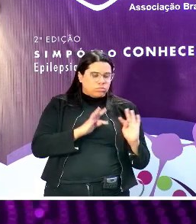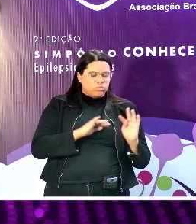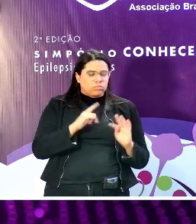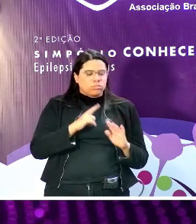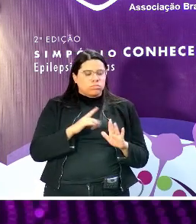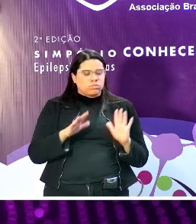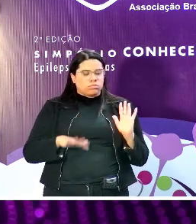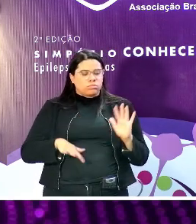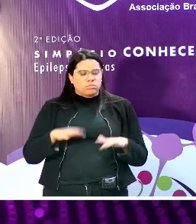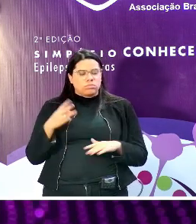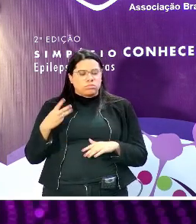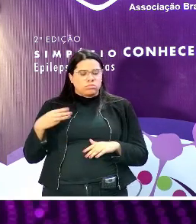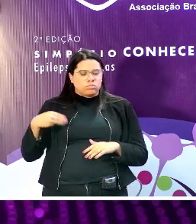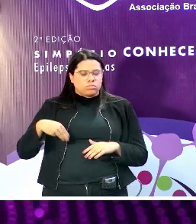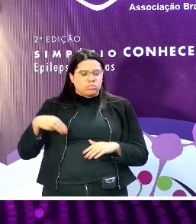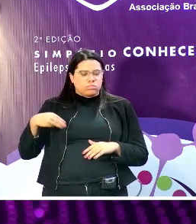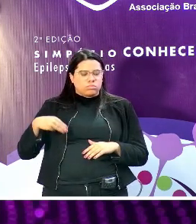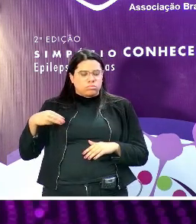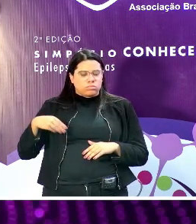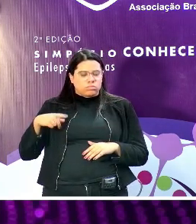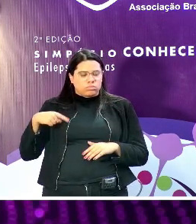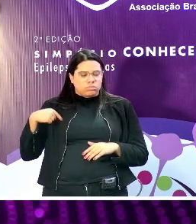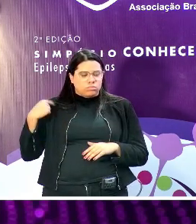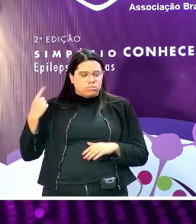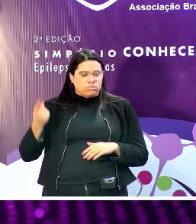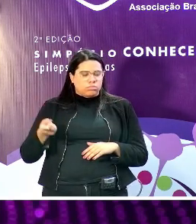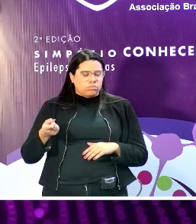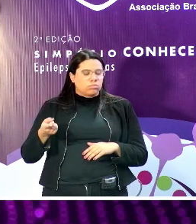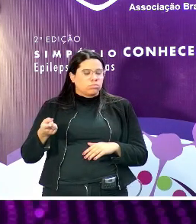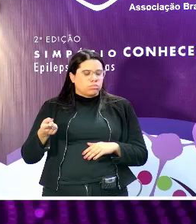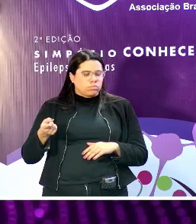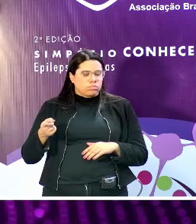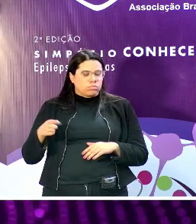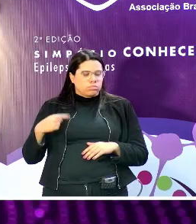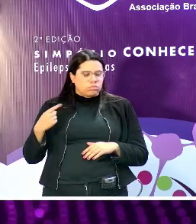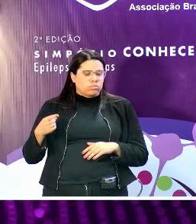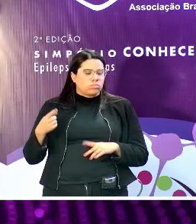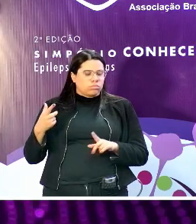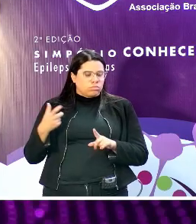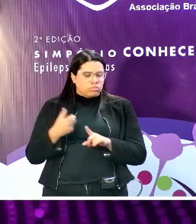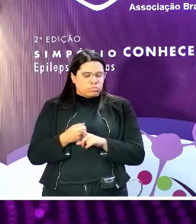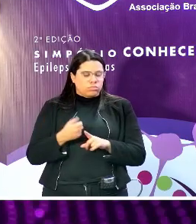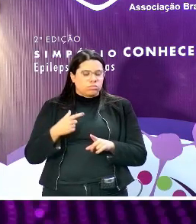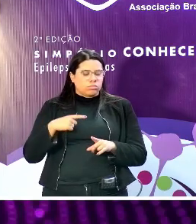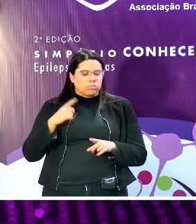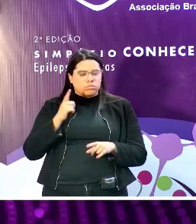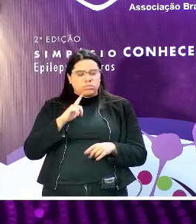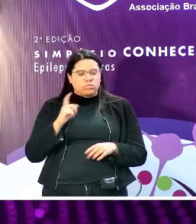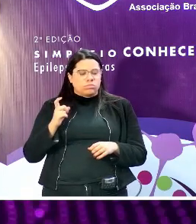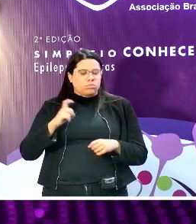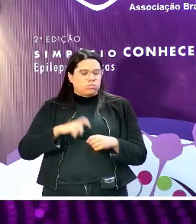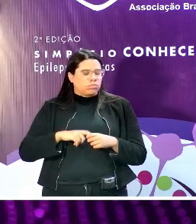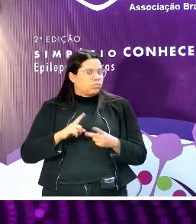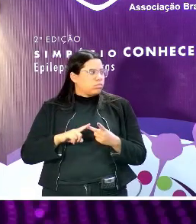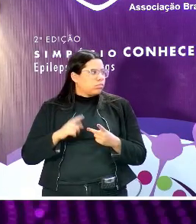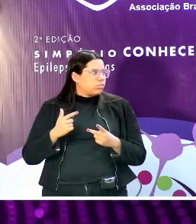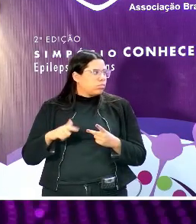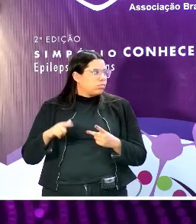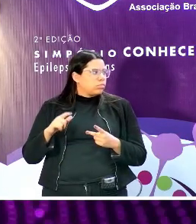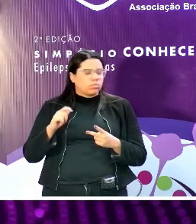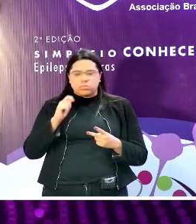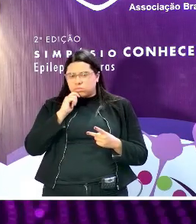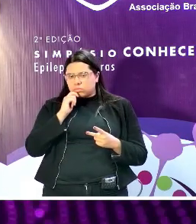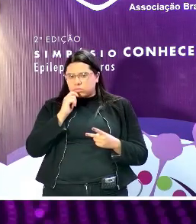de 3 minutos depois que a gente deu o gatilho, que ele teve a crise, ele recuperou, e o outro ainda ficou